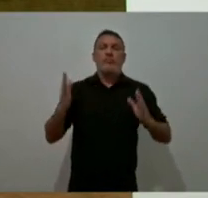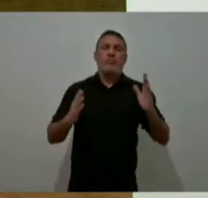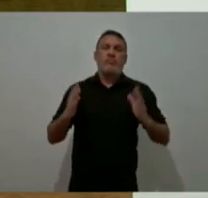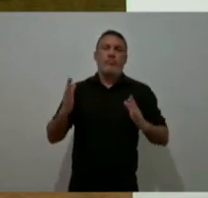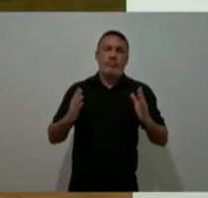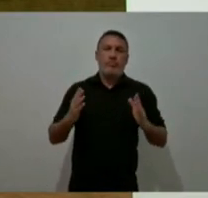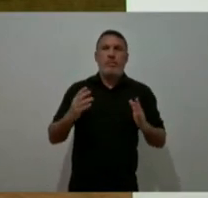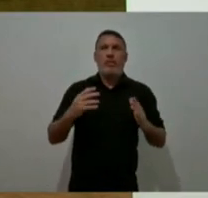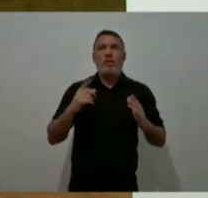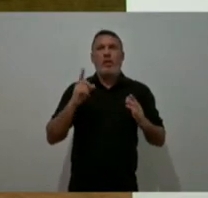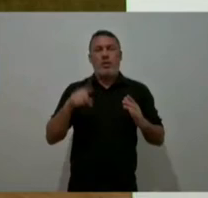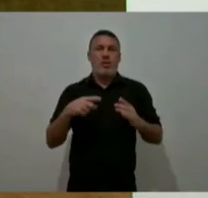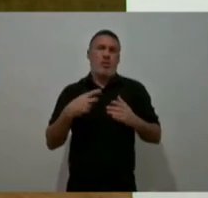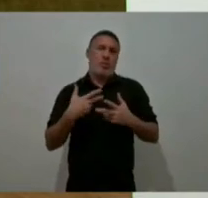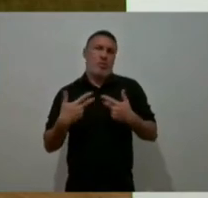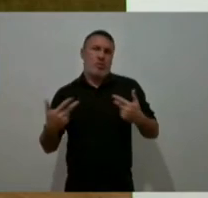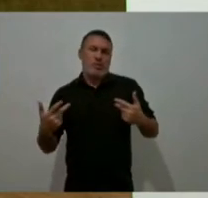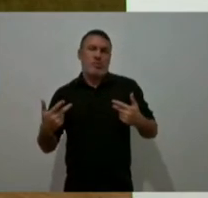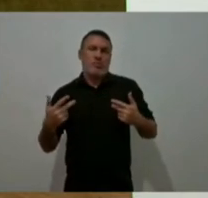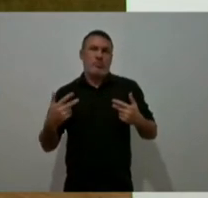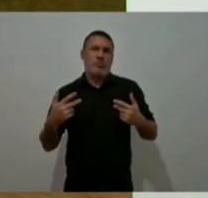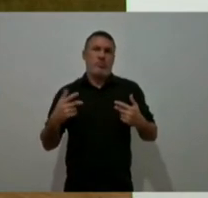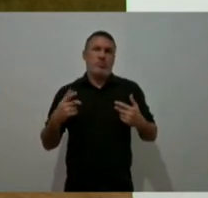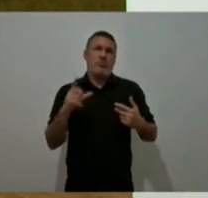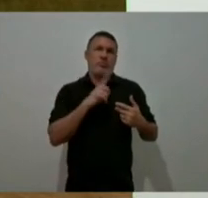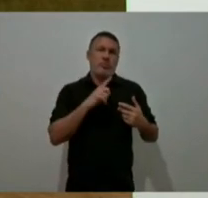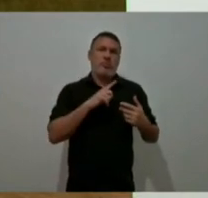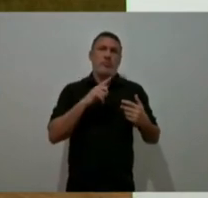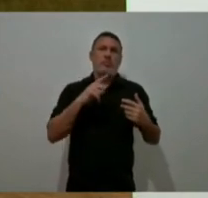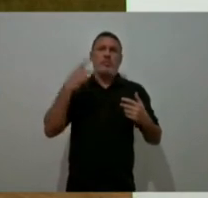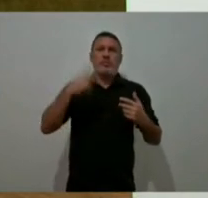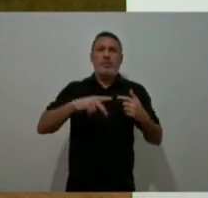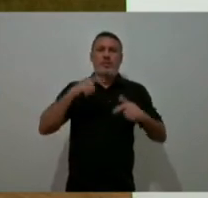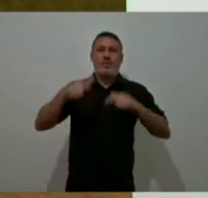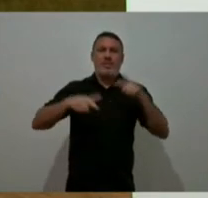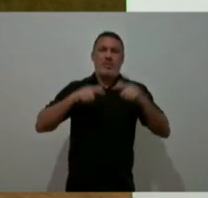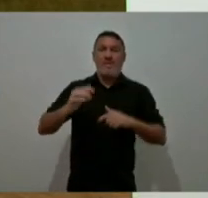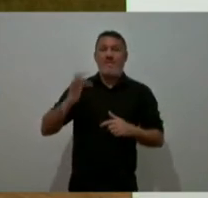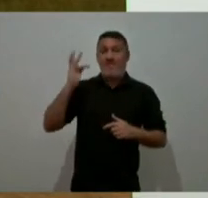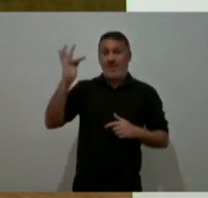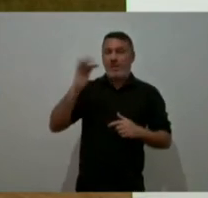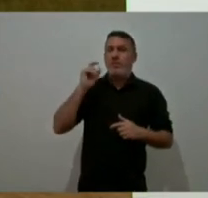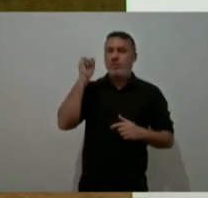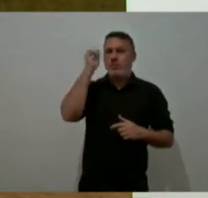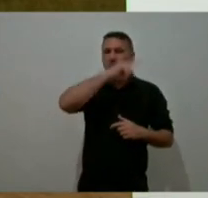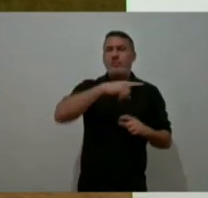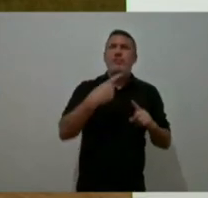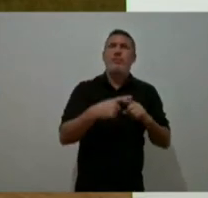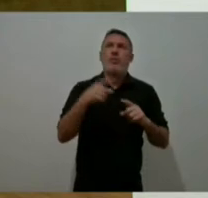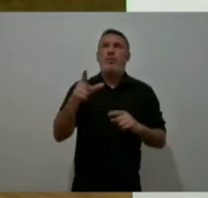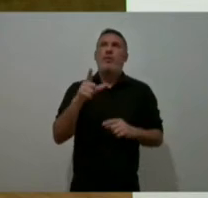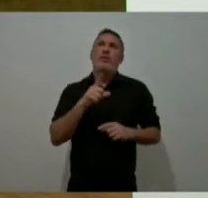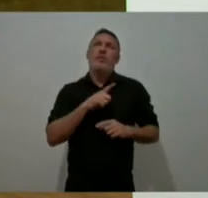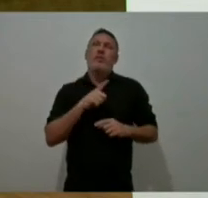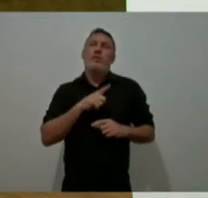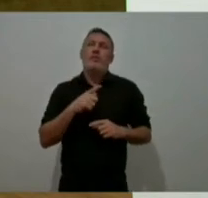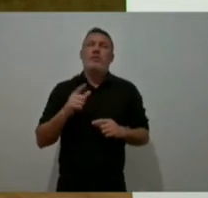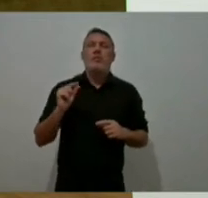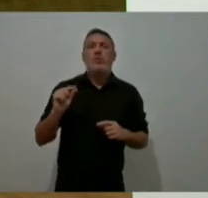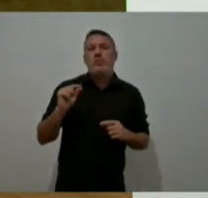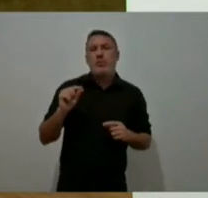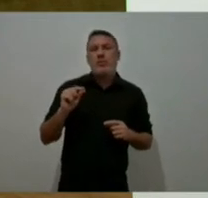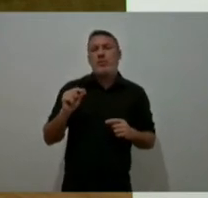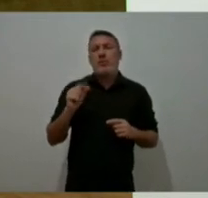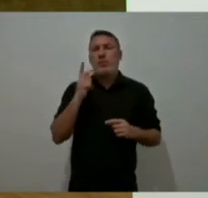está difícil na atividade federal. Ou seja, você tem hoje uma certa, uma clara, me